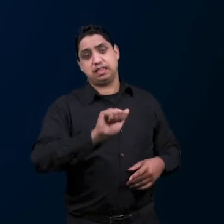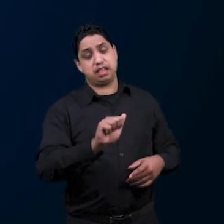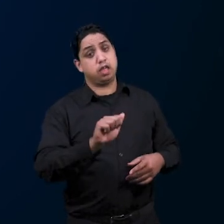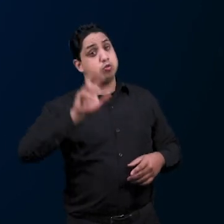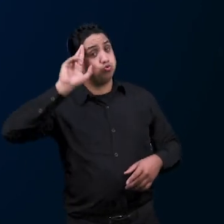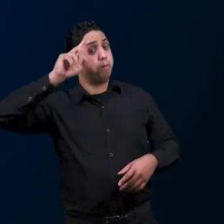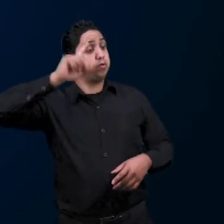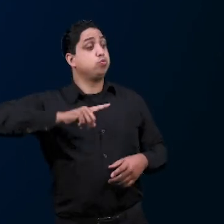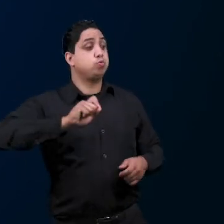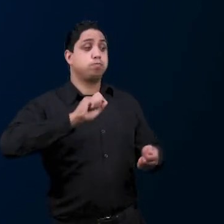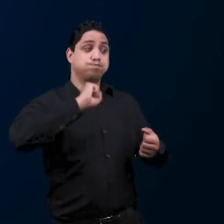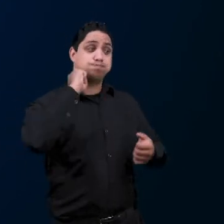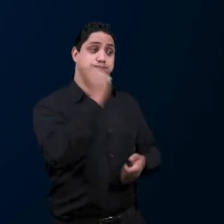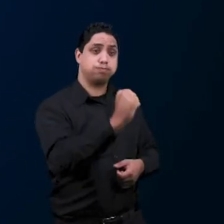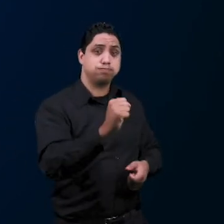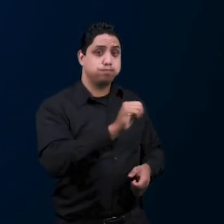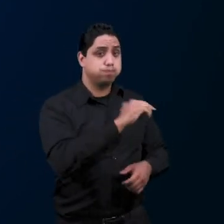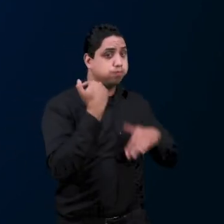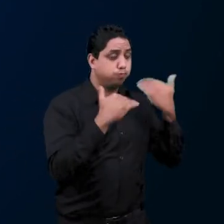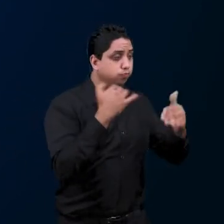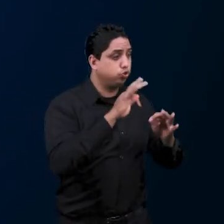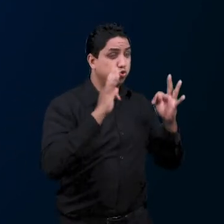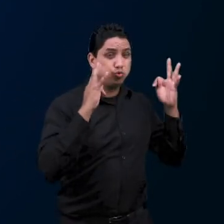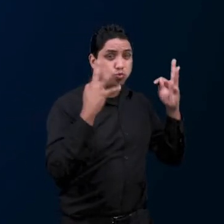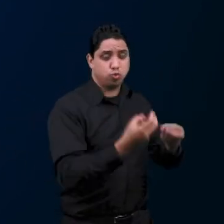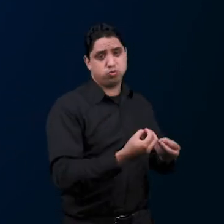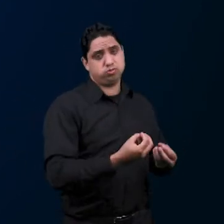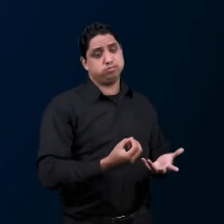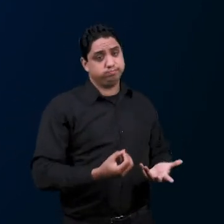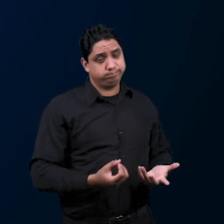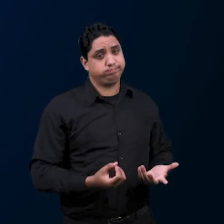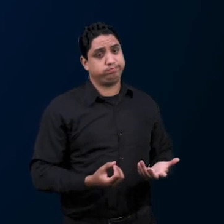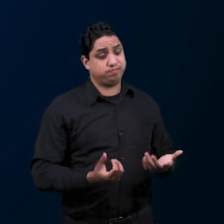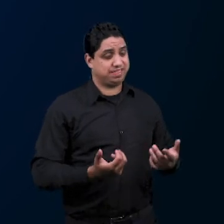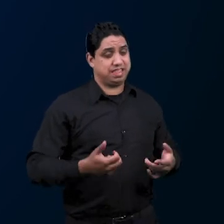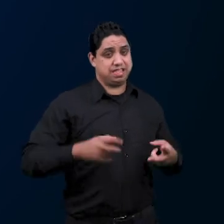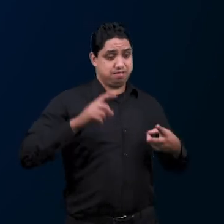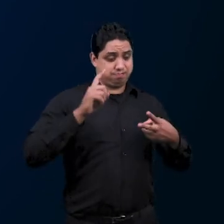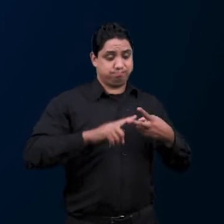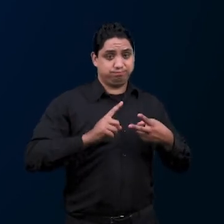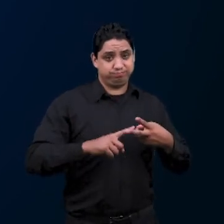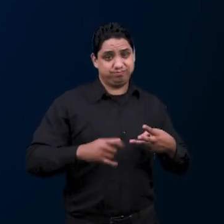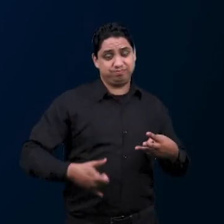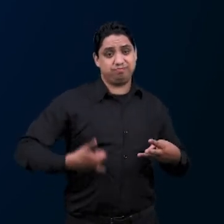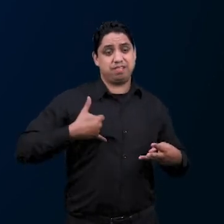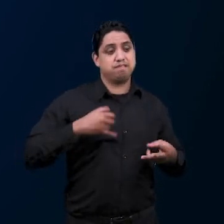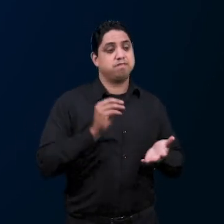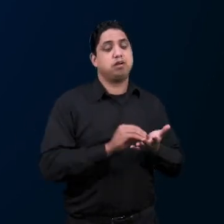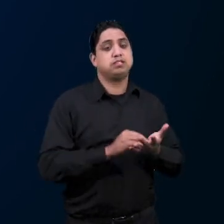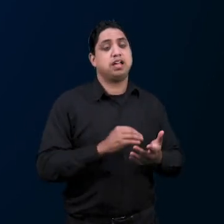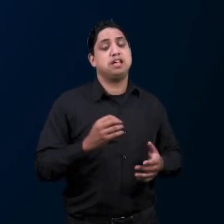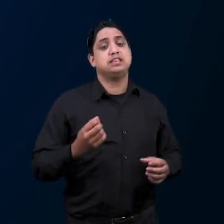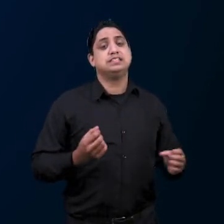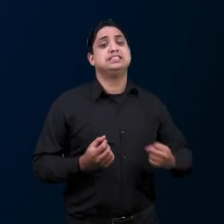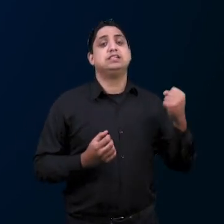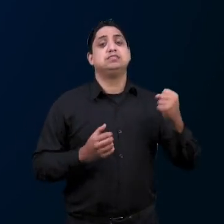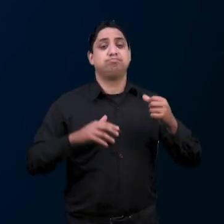todos. Sobre vaidade, no versículo 15 deste capítulo 15, nós podemos perceber que faltava em